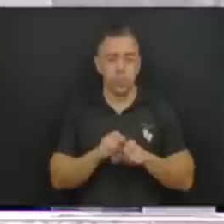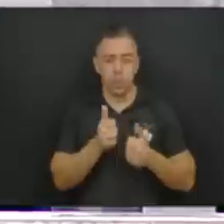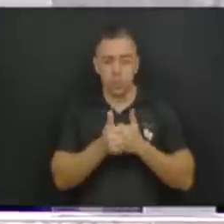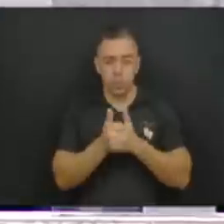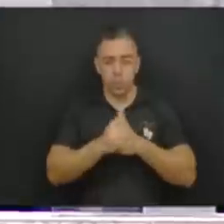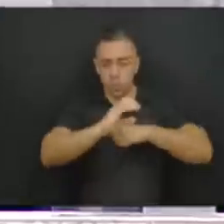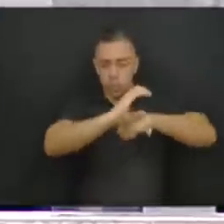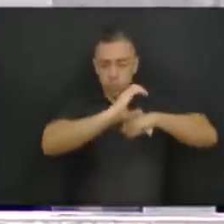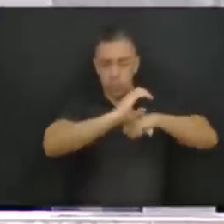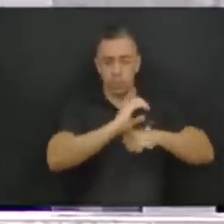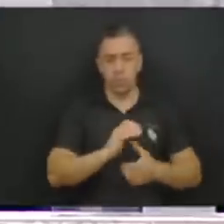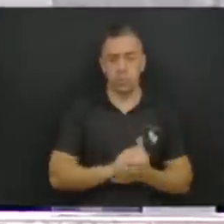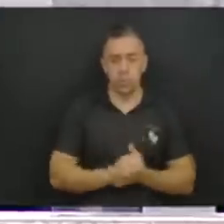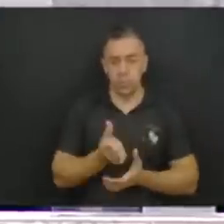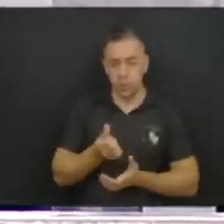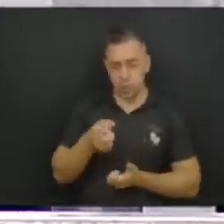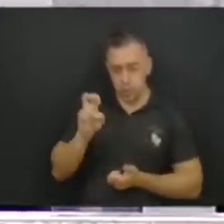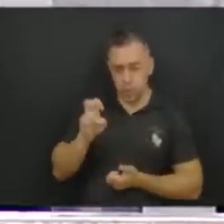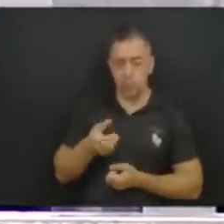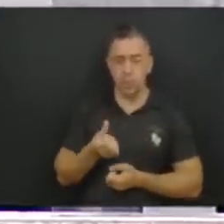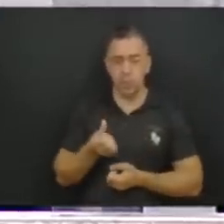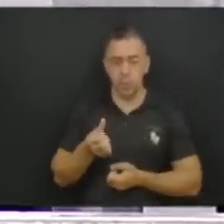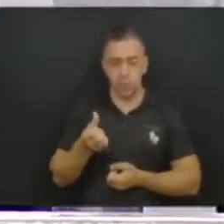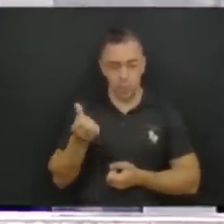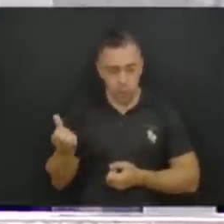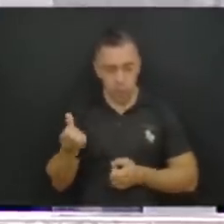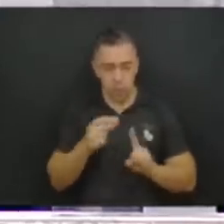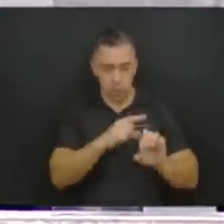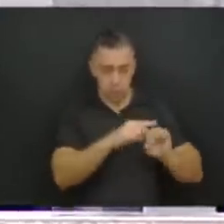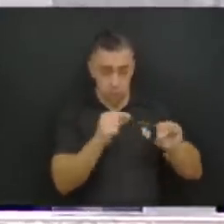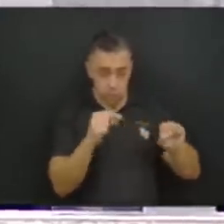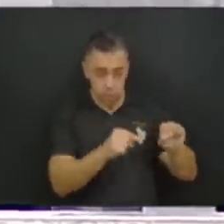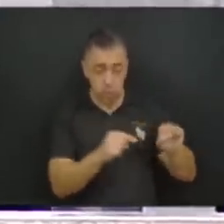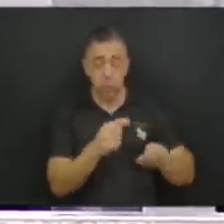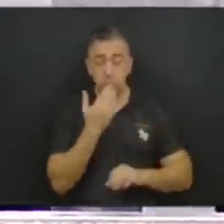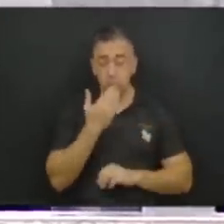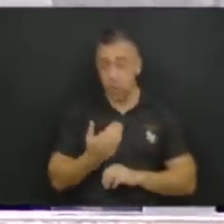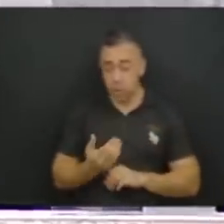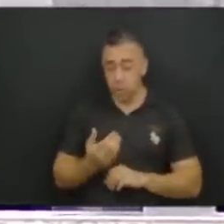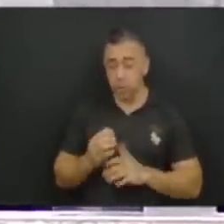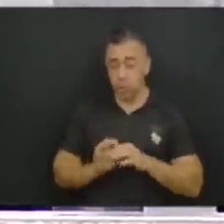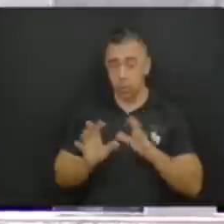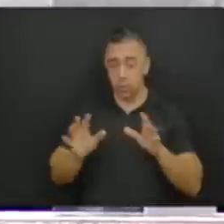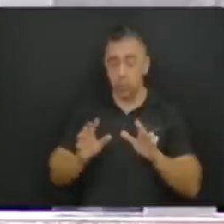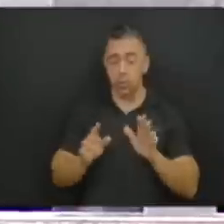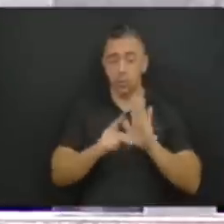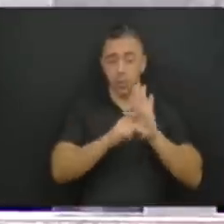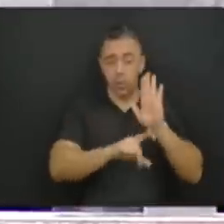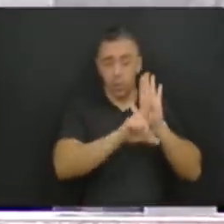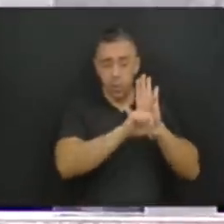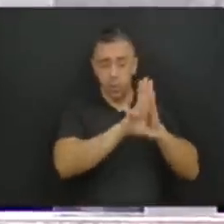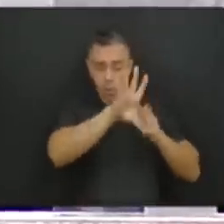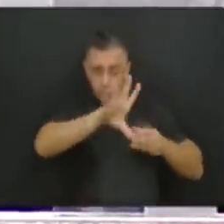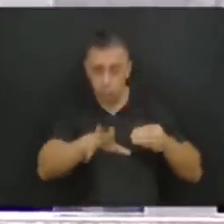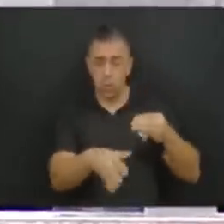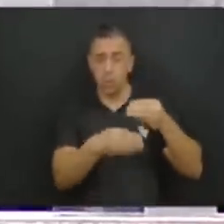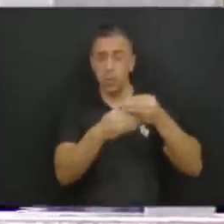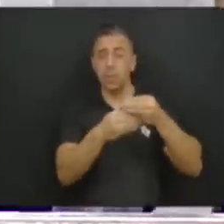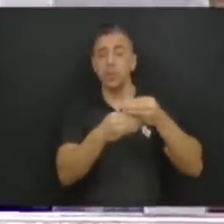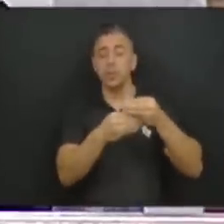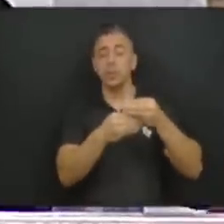Constituição nos artigos 65 e 66 submeter a deliberação projeto de lei complementar